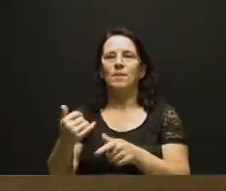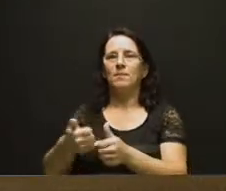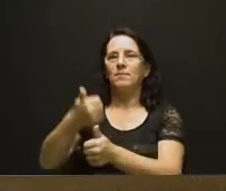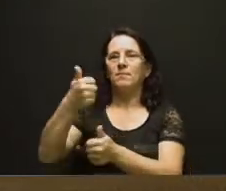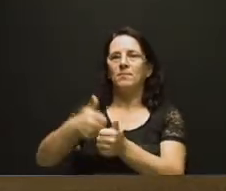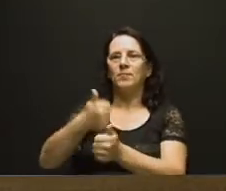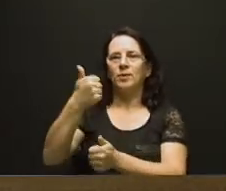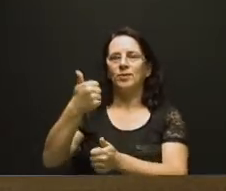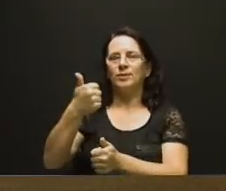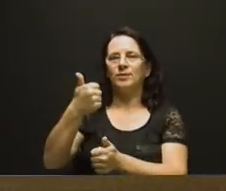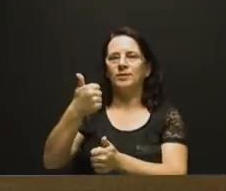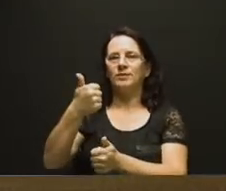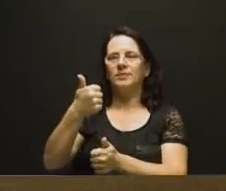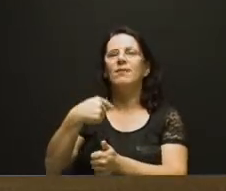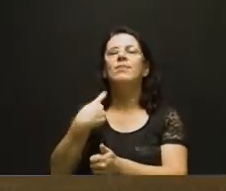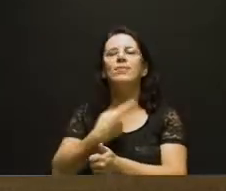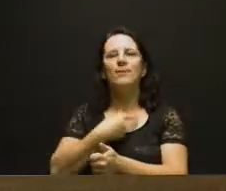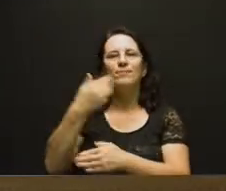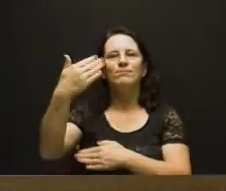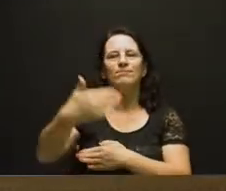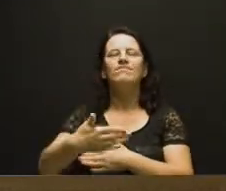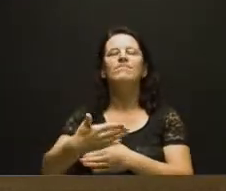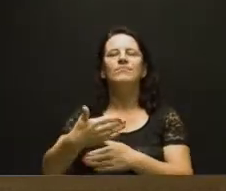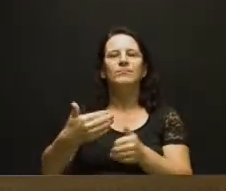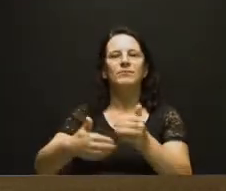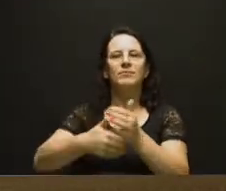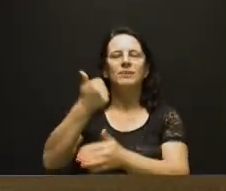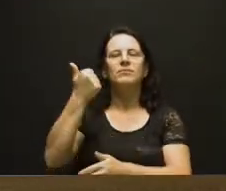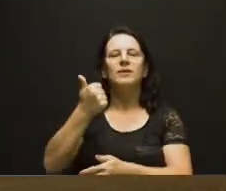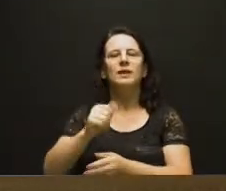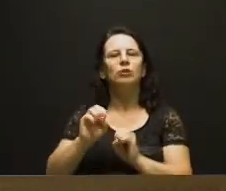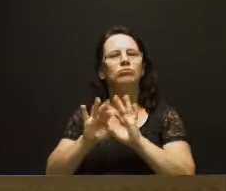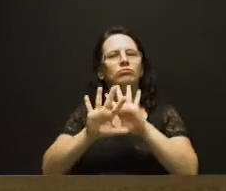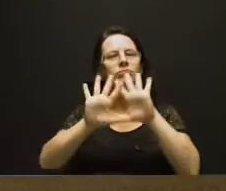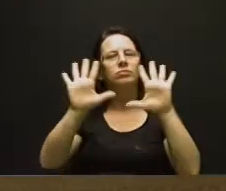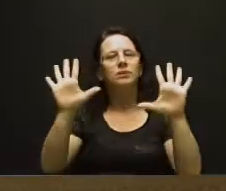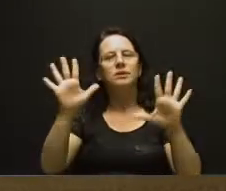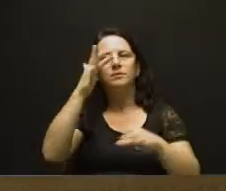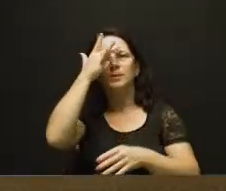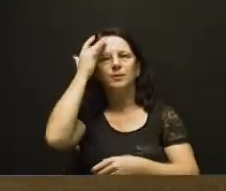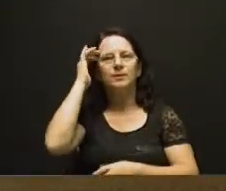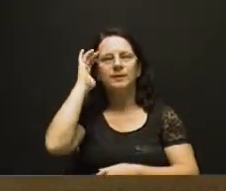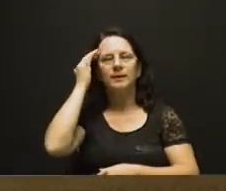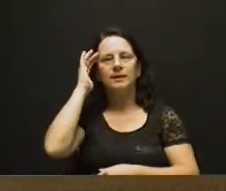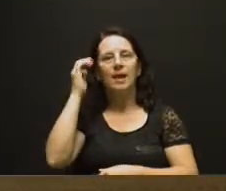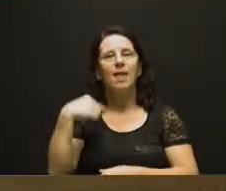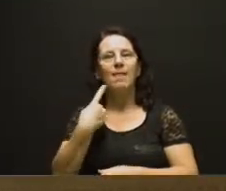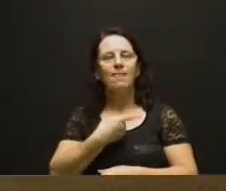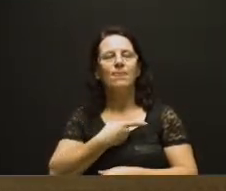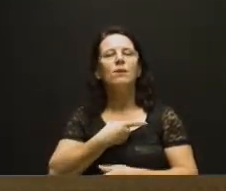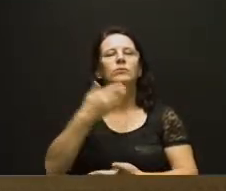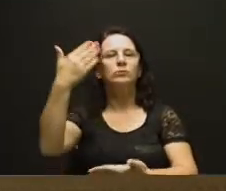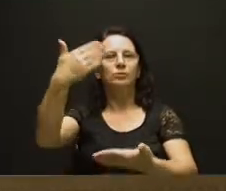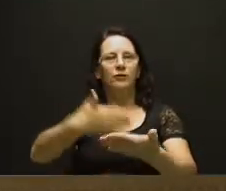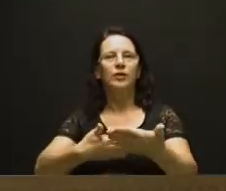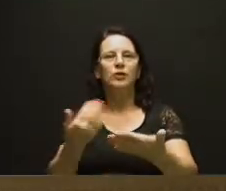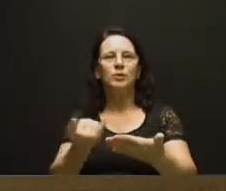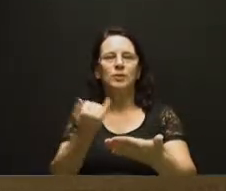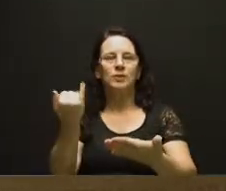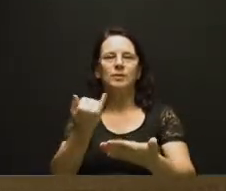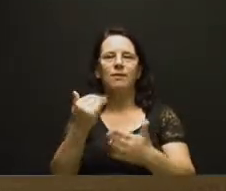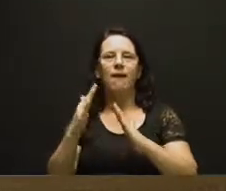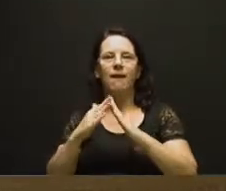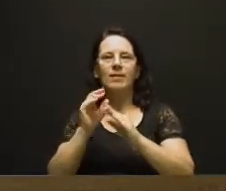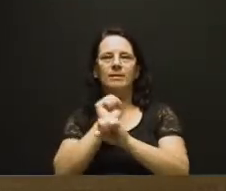porque nós colocamos não posso dizer com clareza e com tranquilidade nós colocamos a casa da